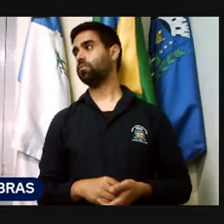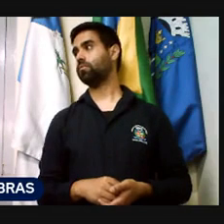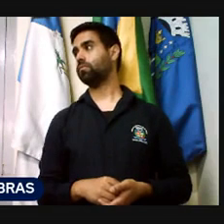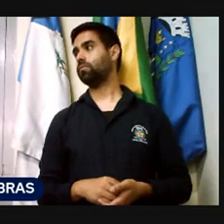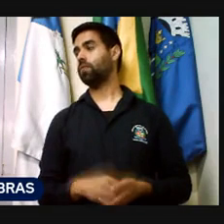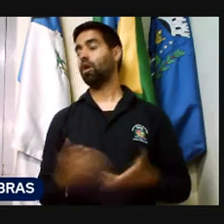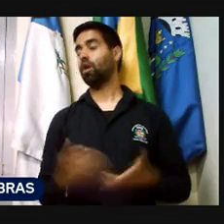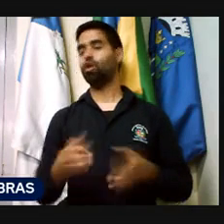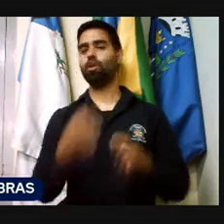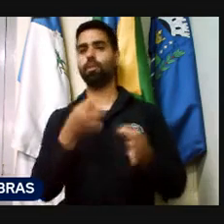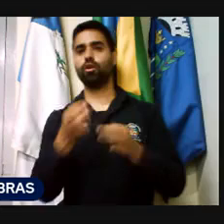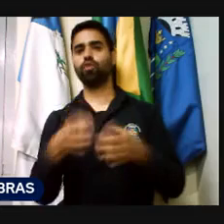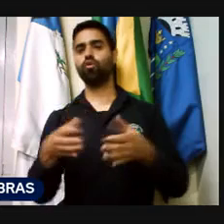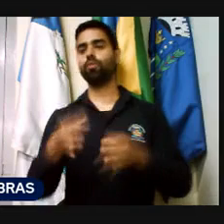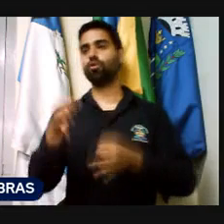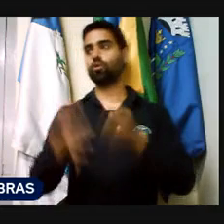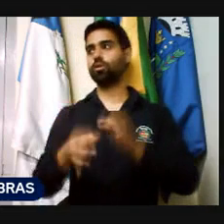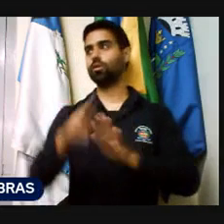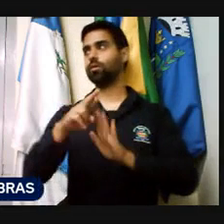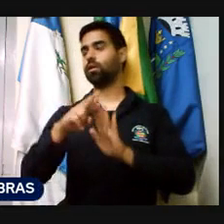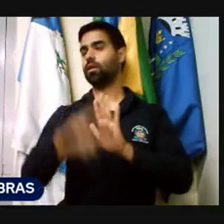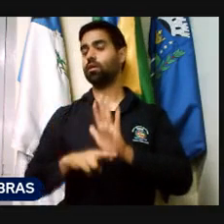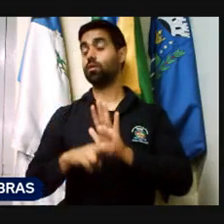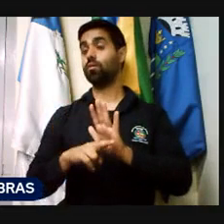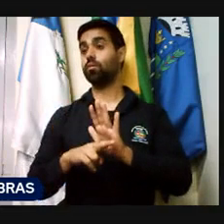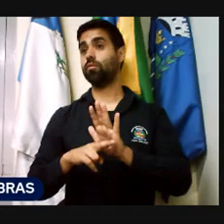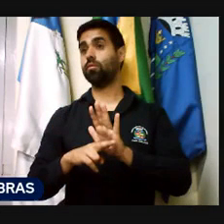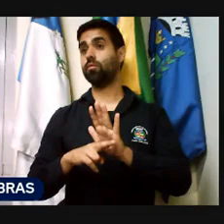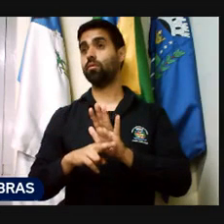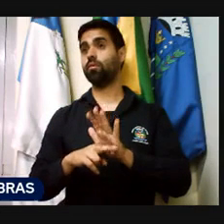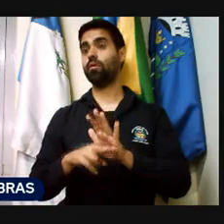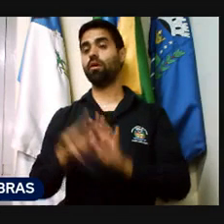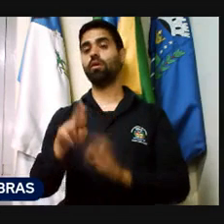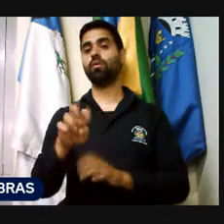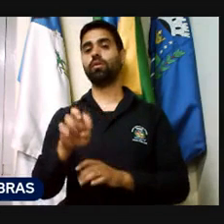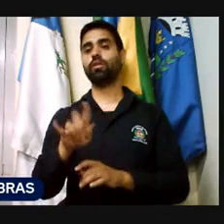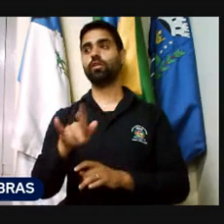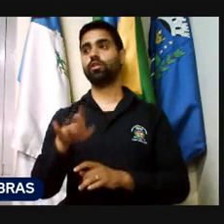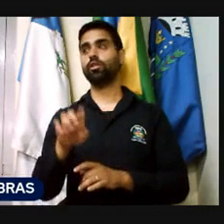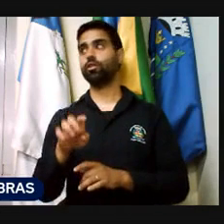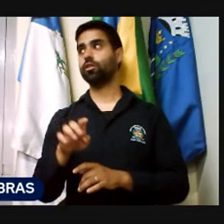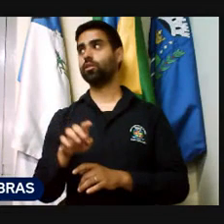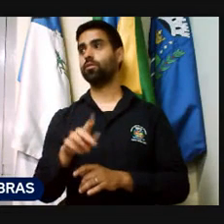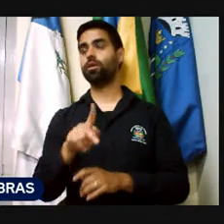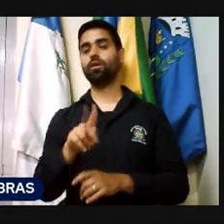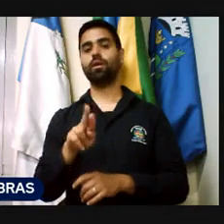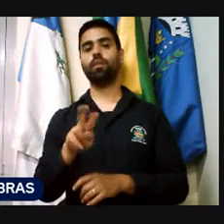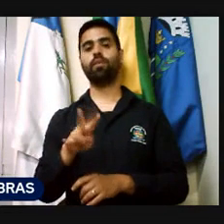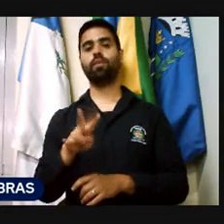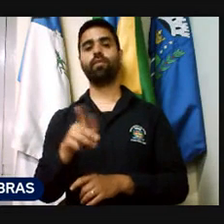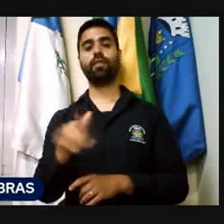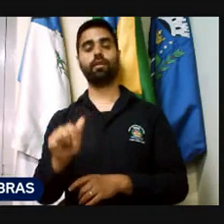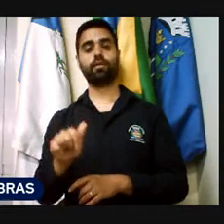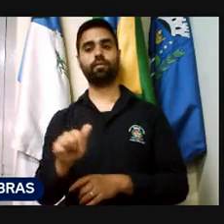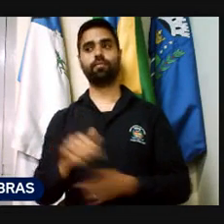Parecer da Comissão de Constituição e Justiça referente ao regime próprio, regime de previdência complementar.